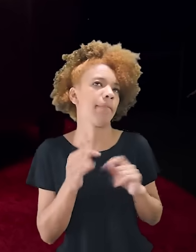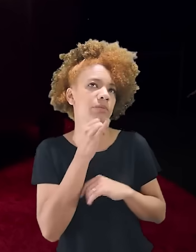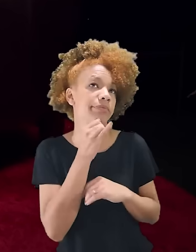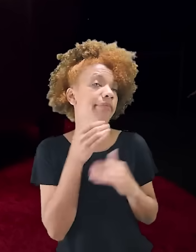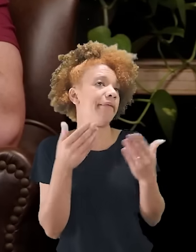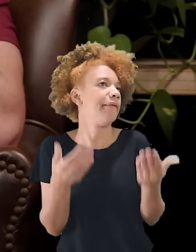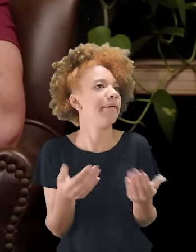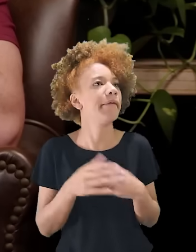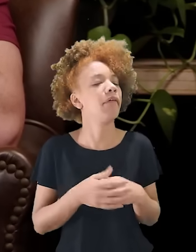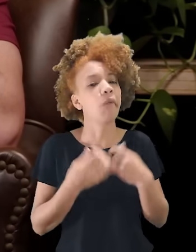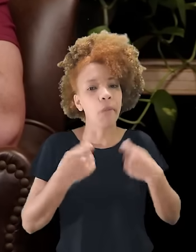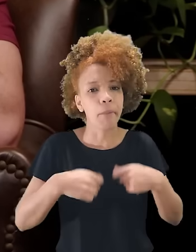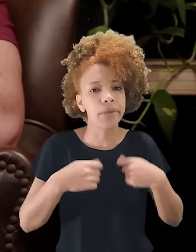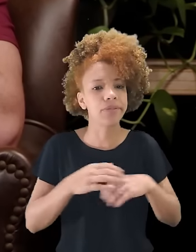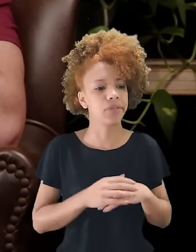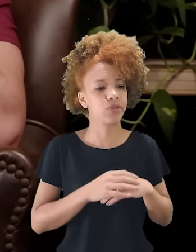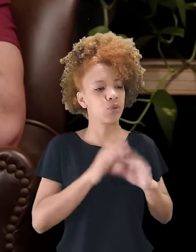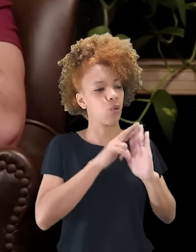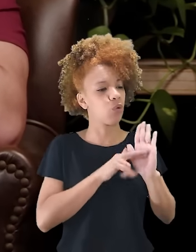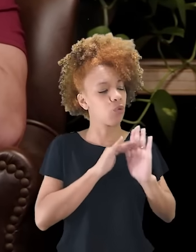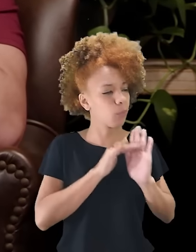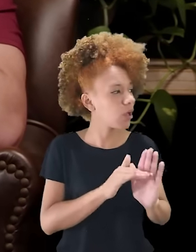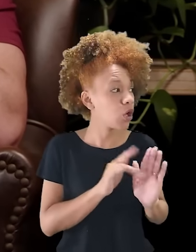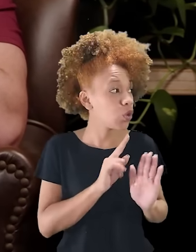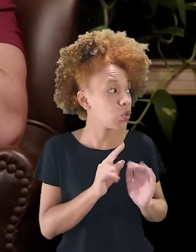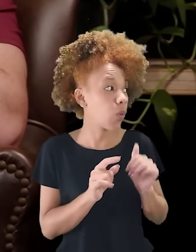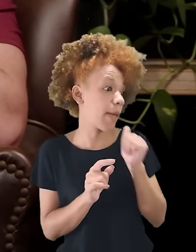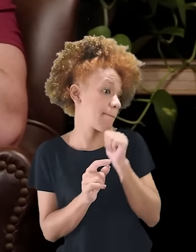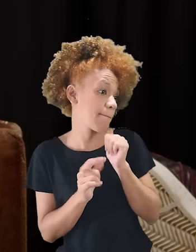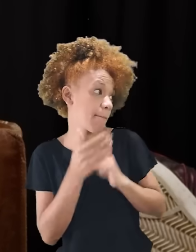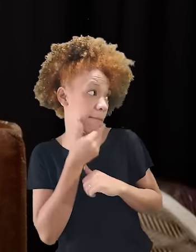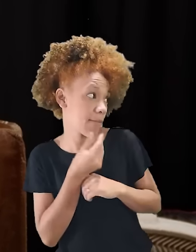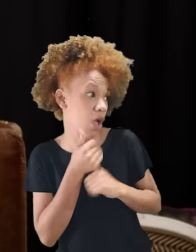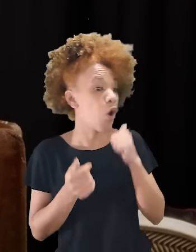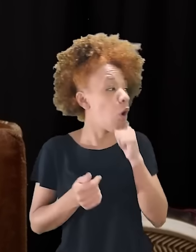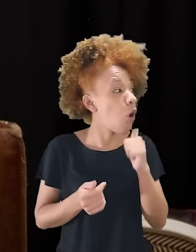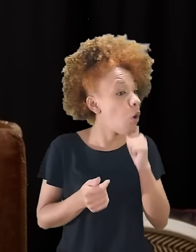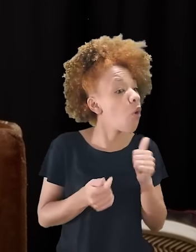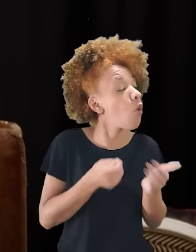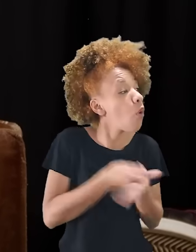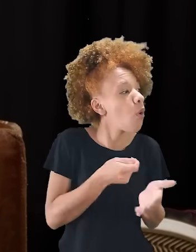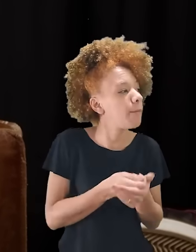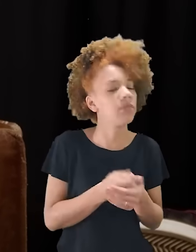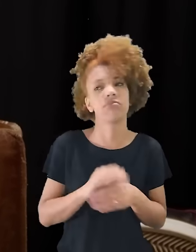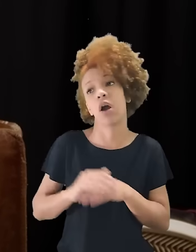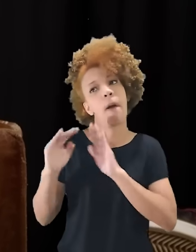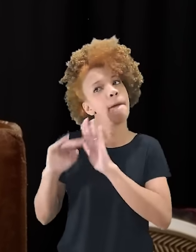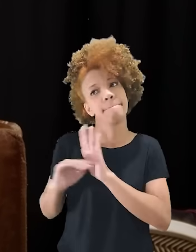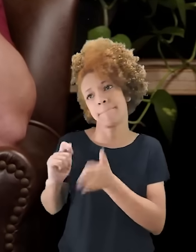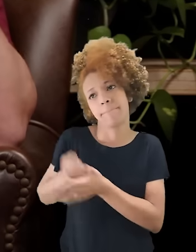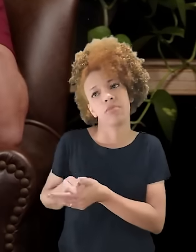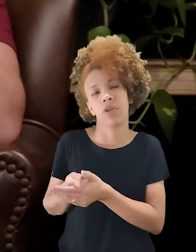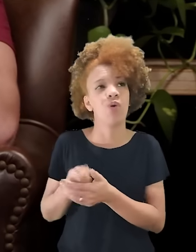essa coisa do tipo ah eu preciso est no padrão não é masculino é feminino que cobra é feminino é padrão do teu mercado seria isso